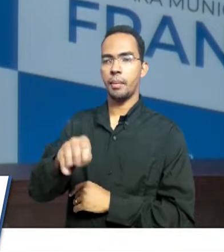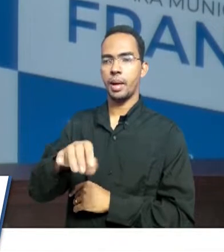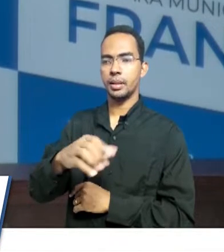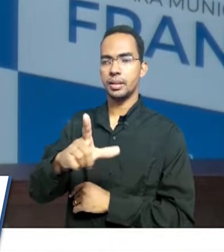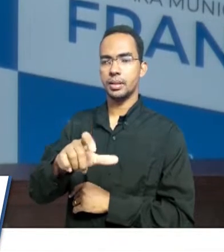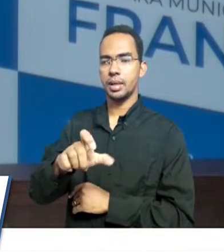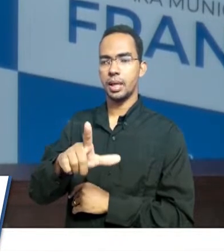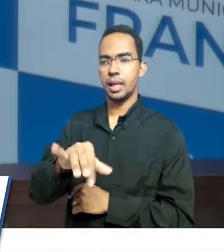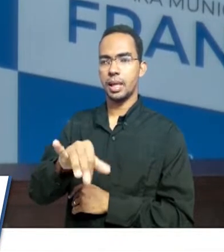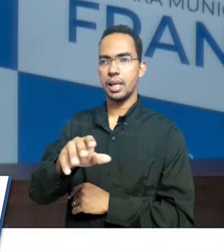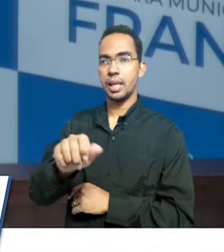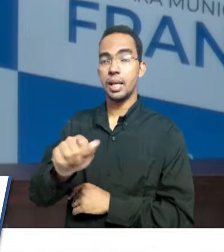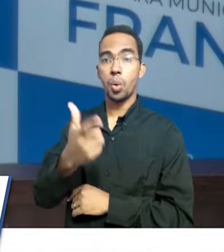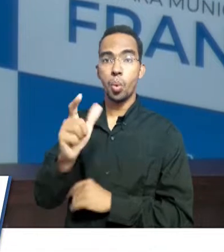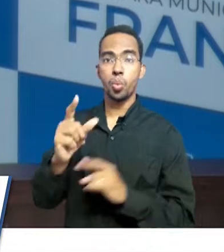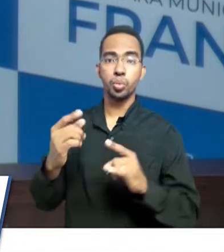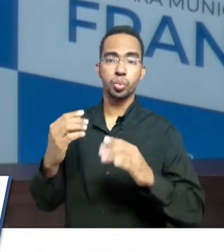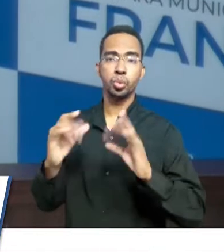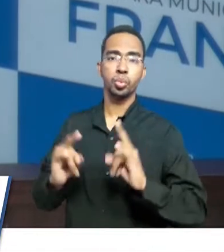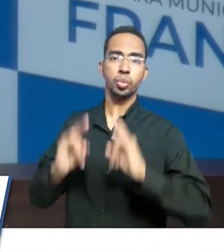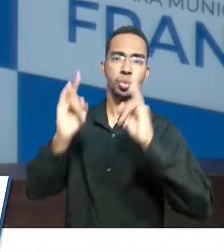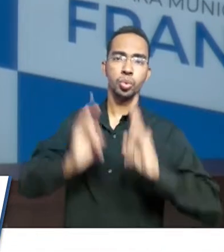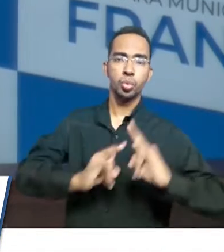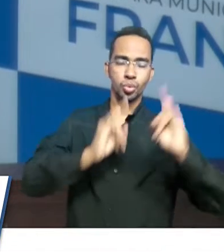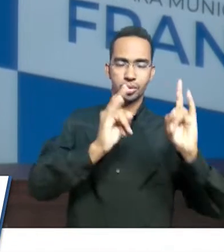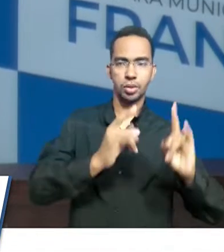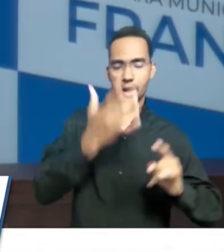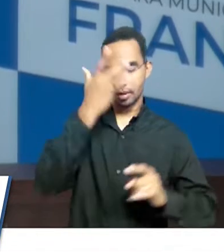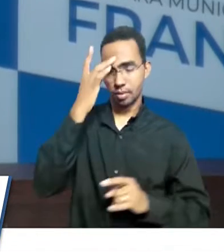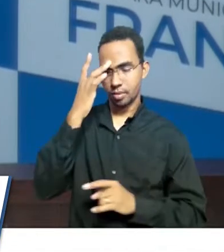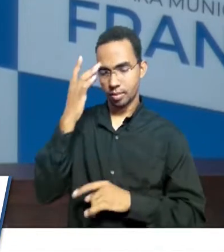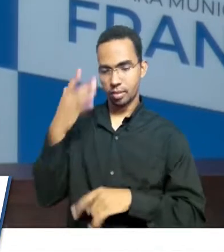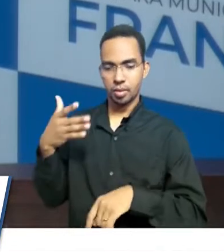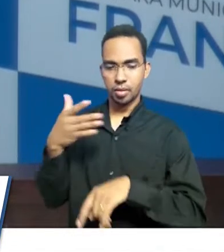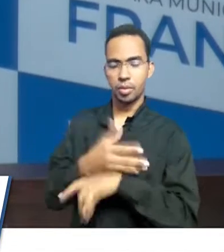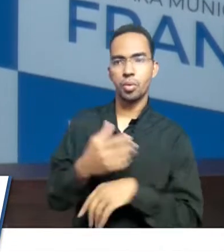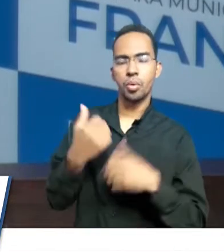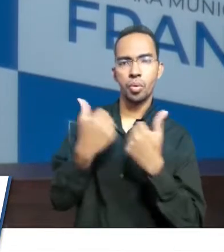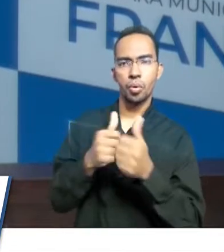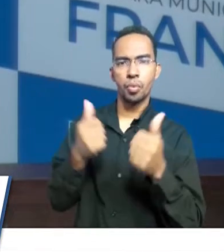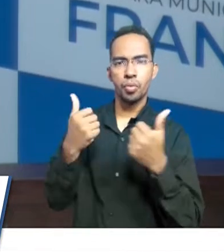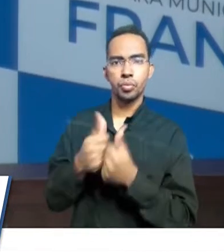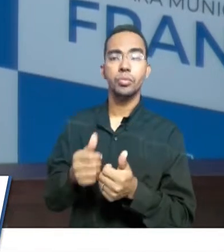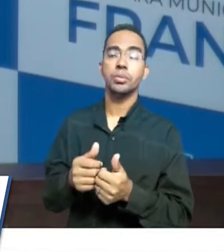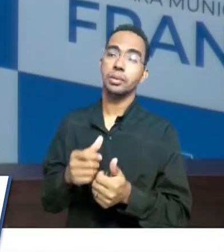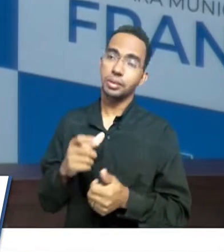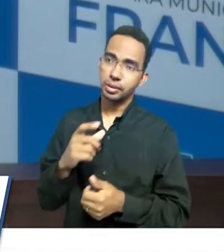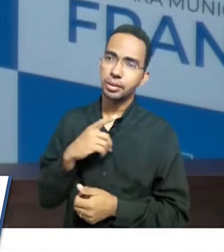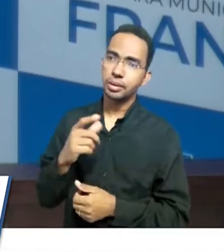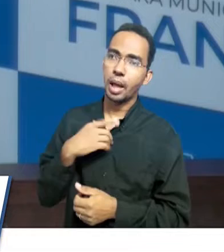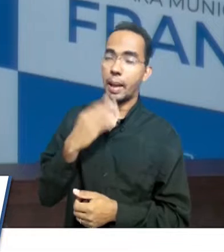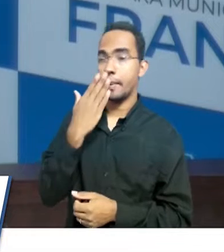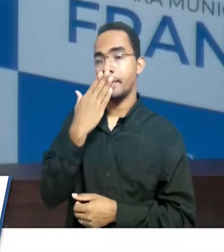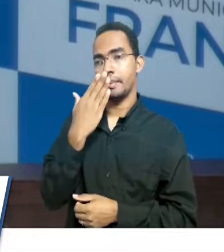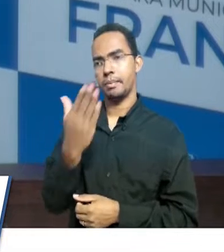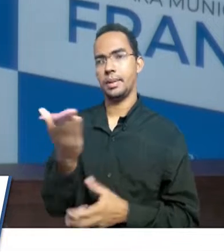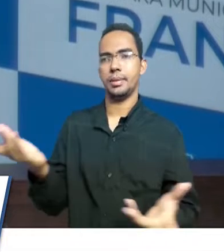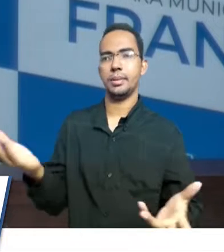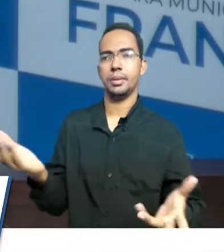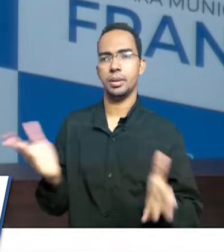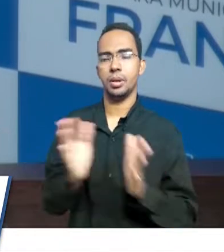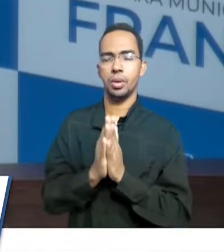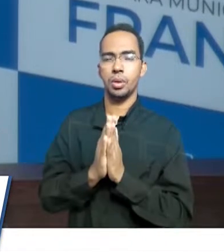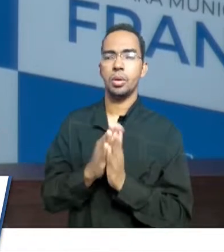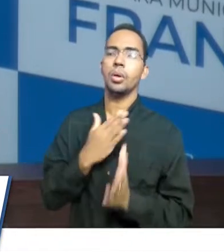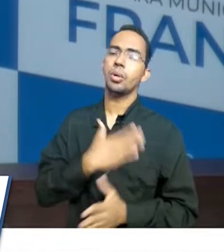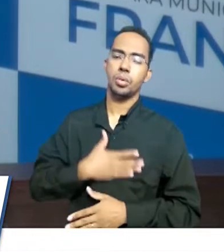vai lá de Claraval, que vem de carro. Então, a gente está reivindicando isso. Eu gostaria de contar com a ajuda